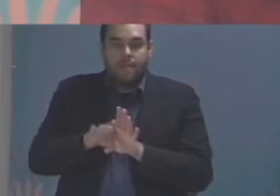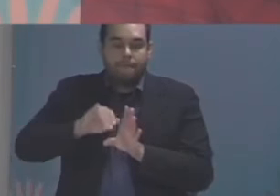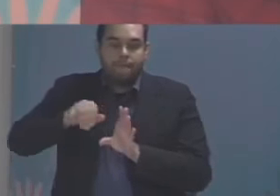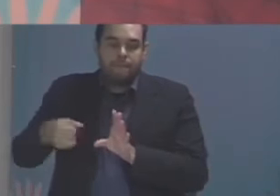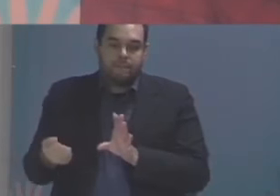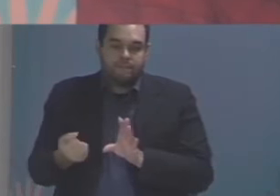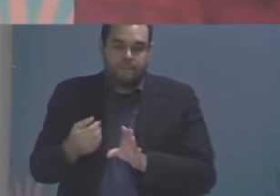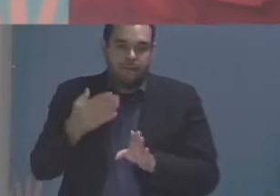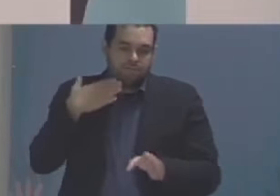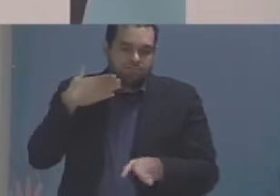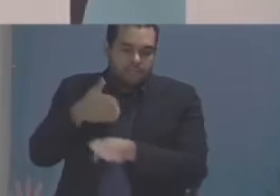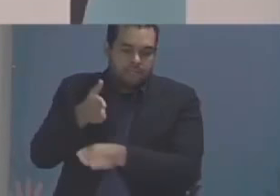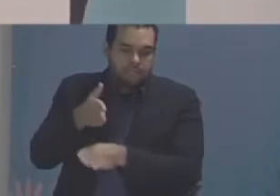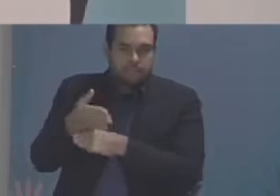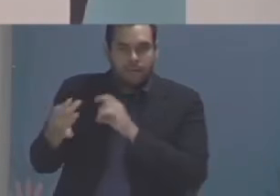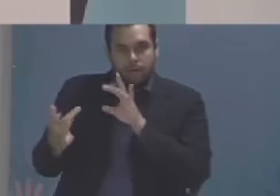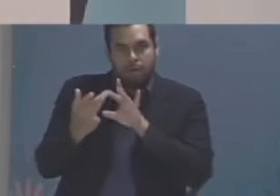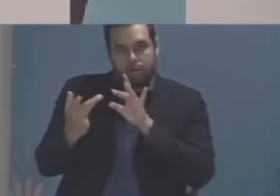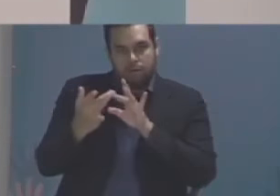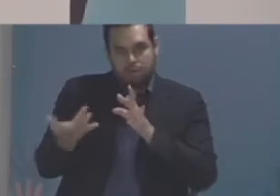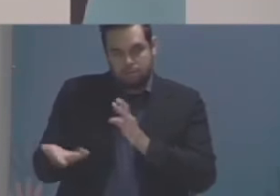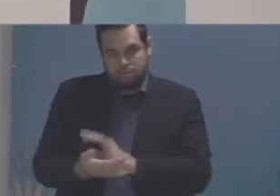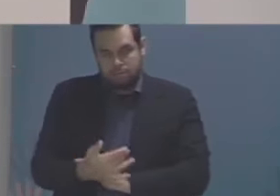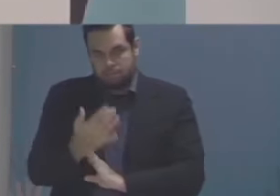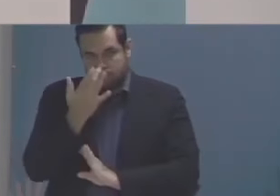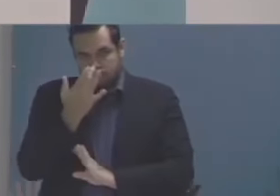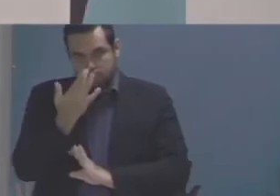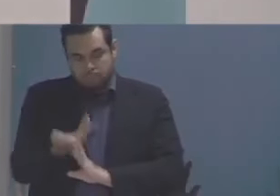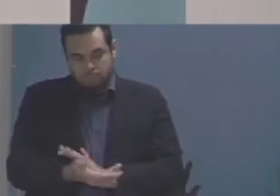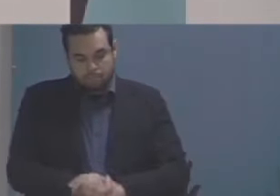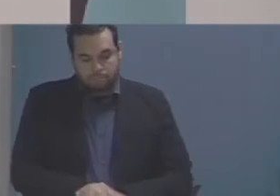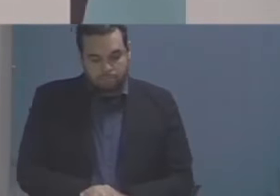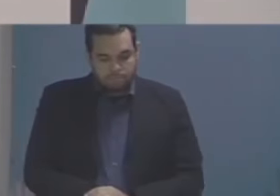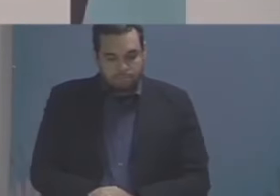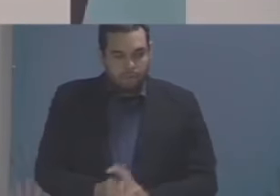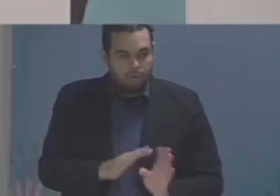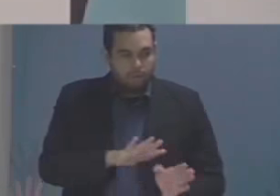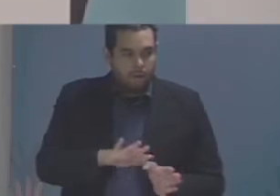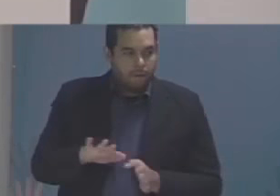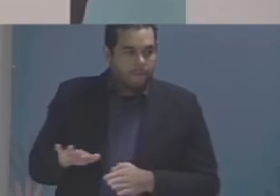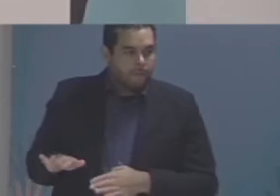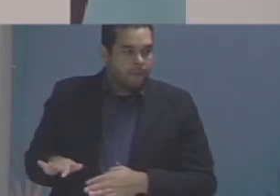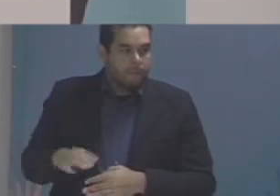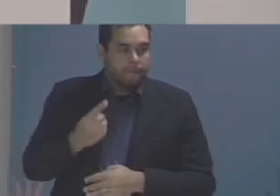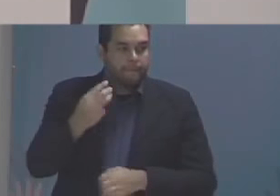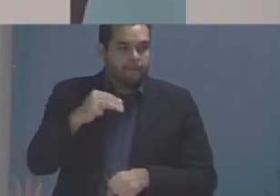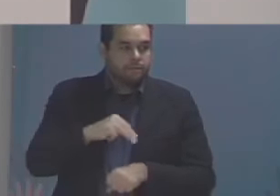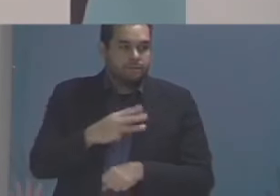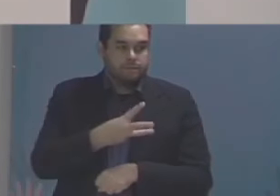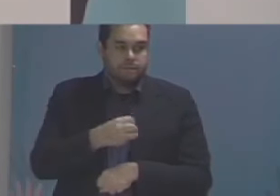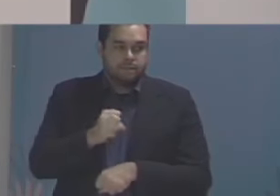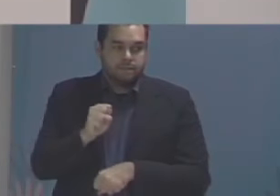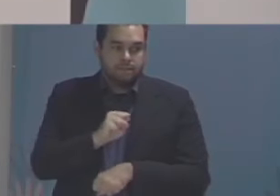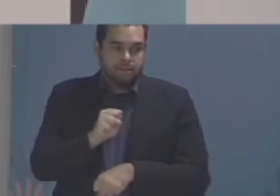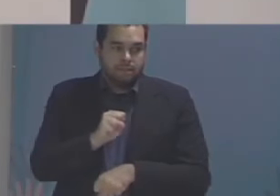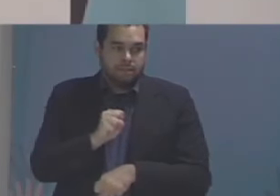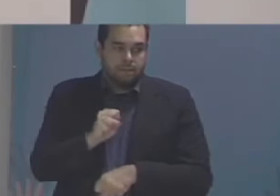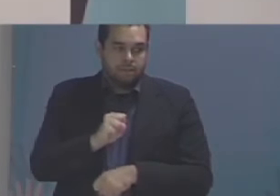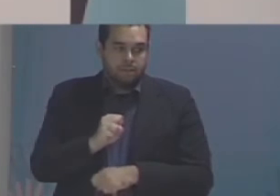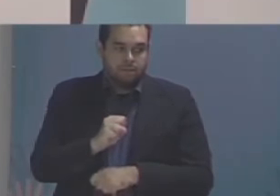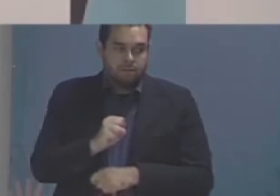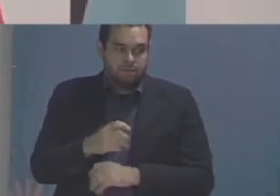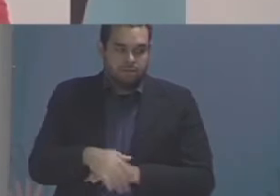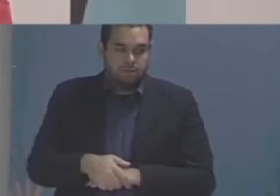vida presencial. Obrigado, candidato. Candidato Luiz Anunciação, 1 minuto e 30 segundos para a